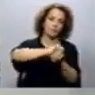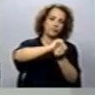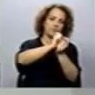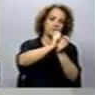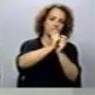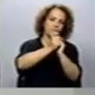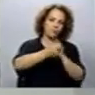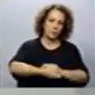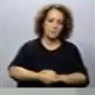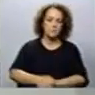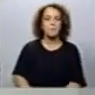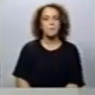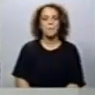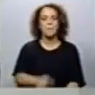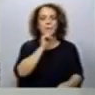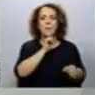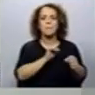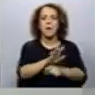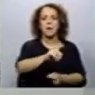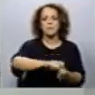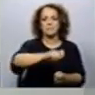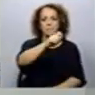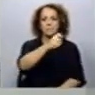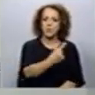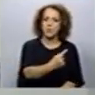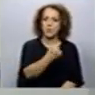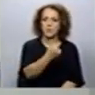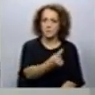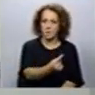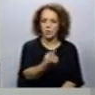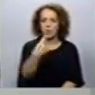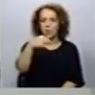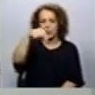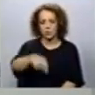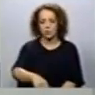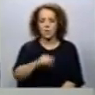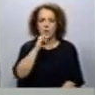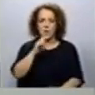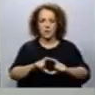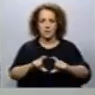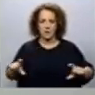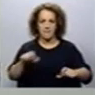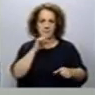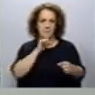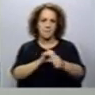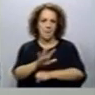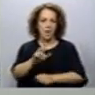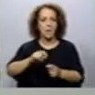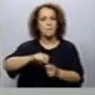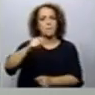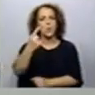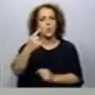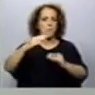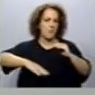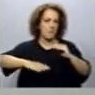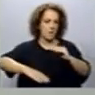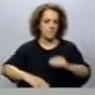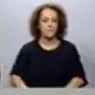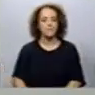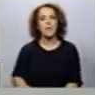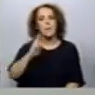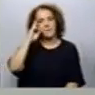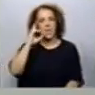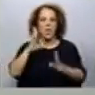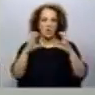tarde. Na costa ocidental temos ondas de noroeste com 1,5 metros, na costa sul do Algarve, ondas de sudoeste inferiores a 1 metro. Na Madeira, aqui